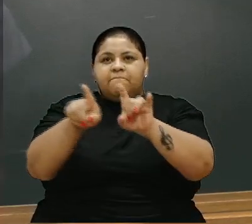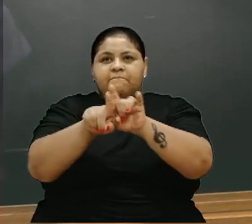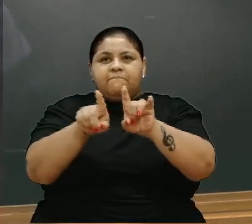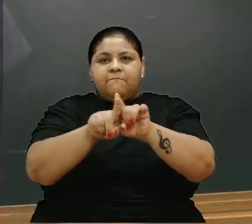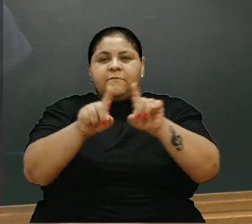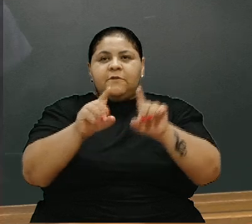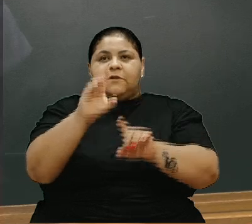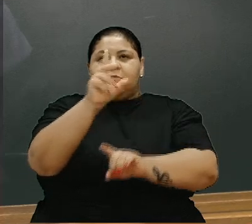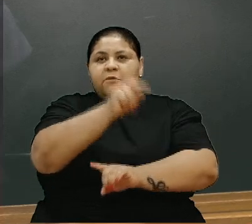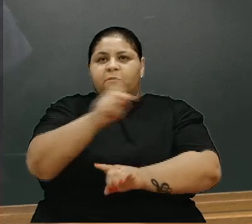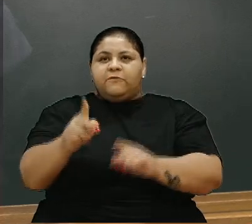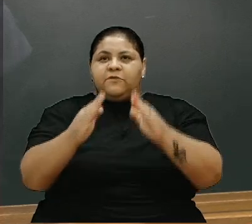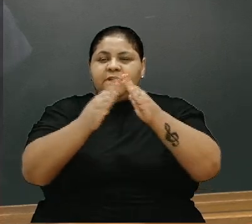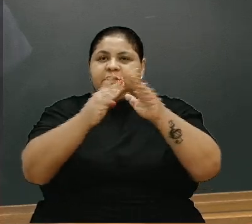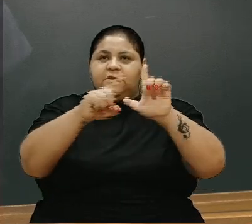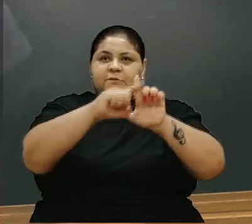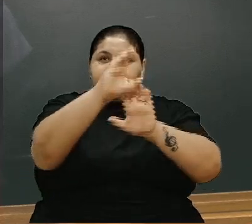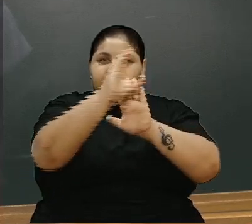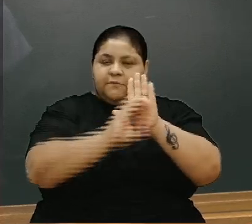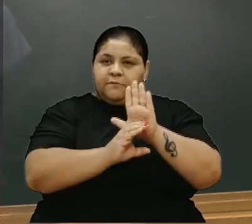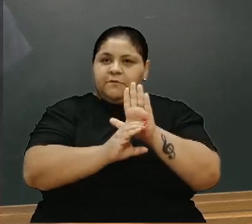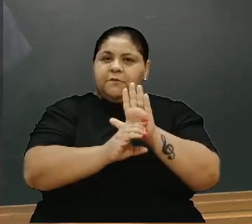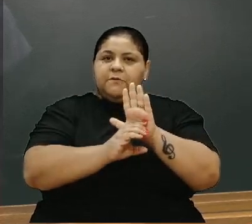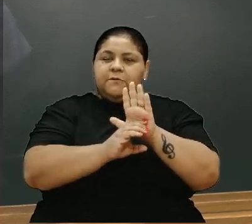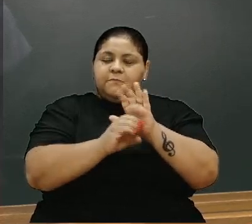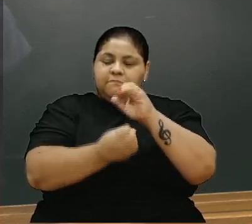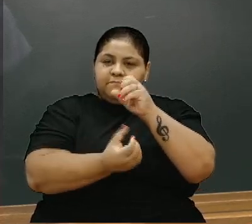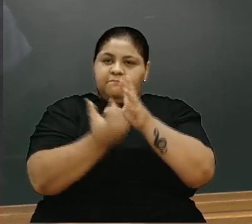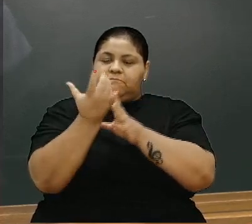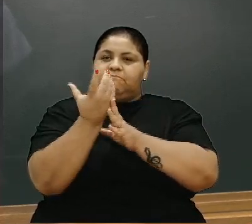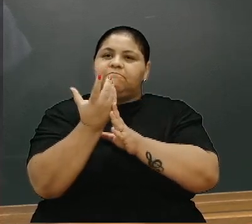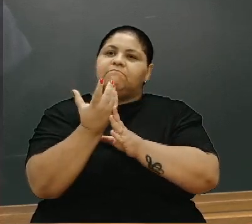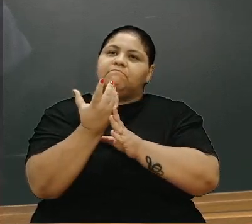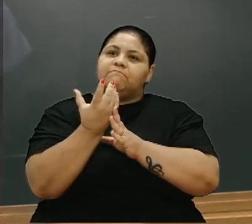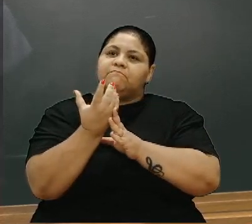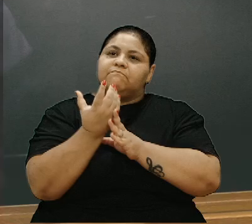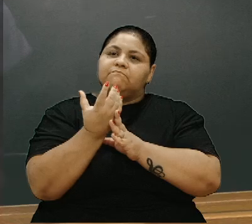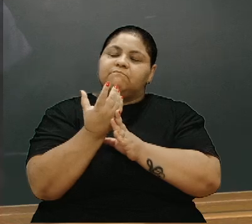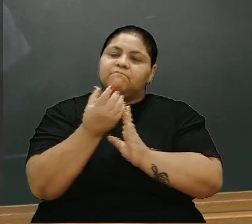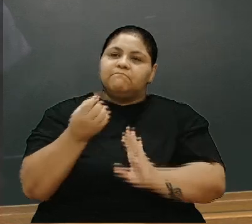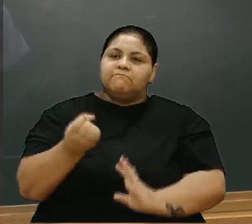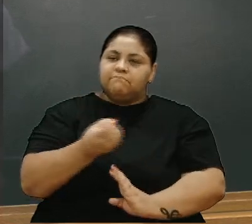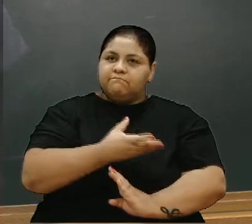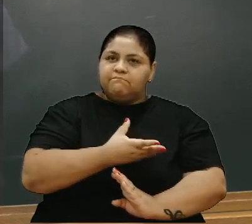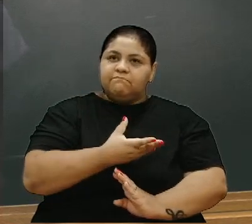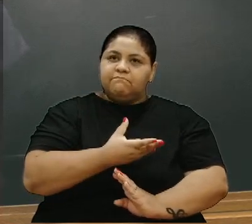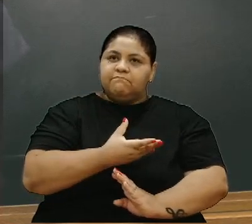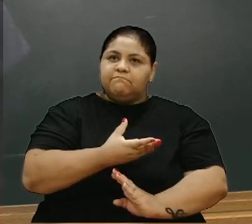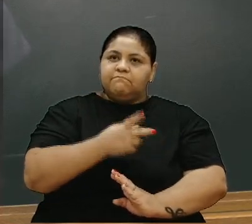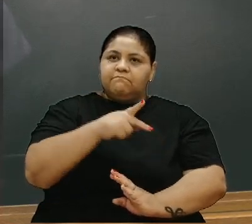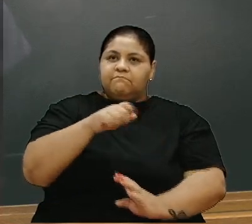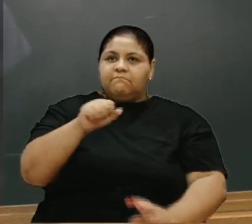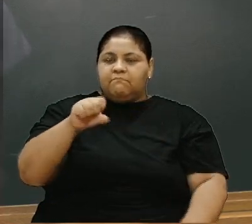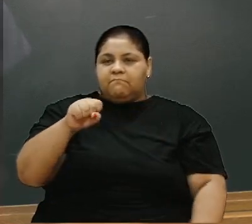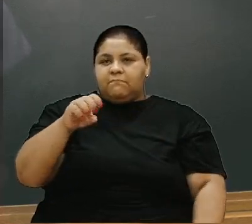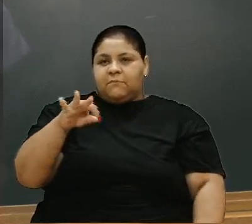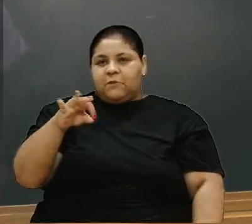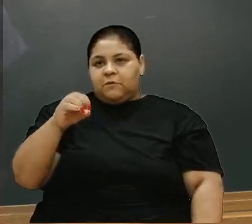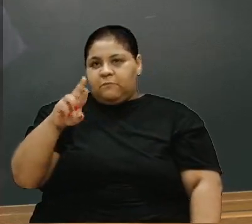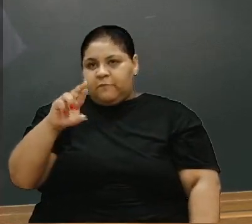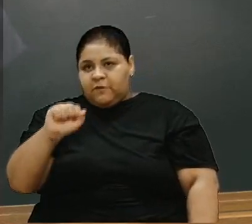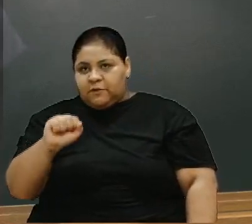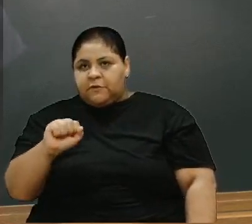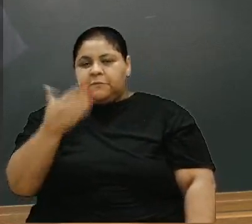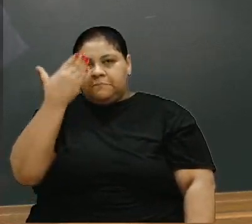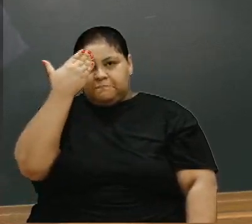catequista Sandro Luiz Lentz pela propositura desta nova pastoral do meio ambiente, pastoral da ecologia.